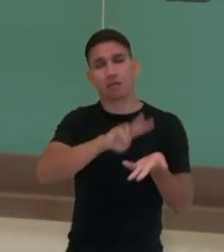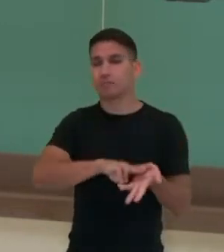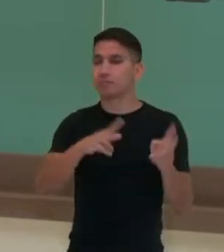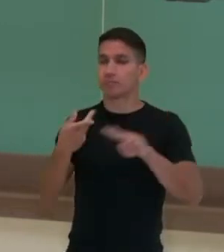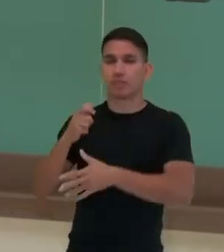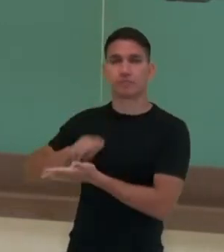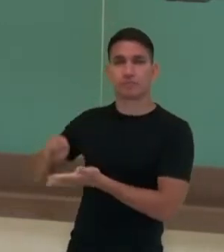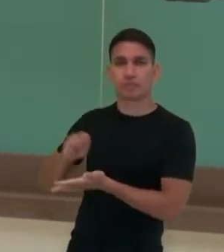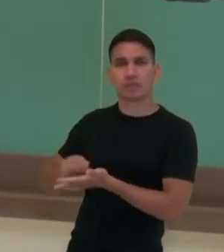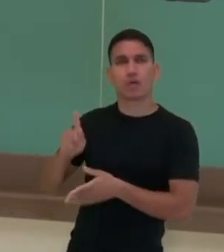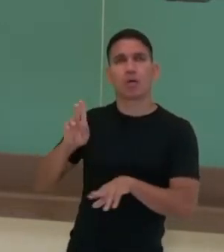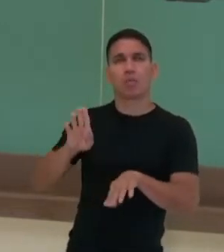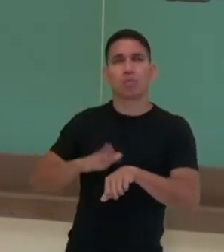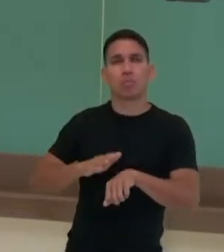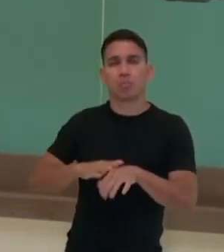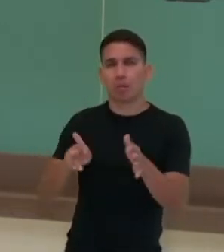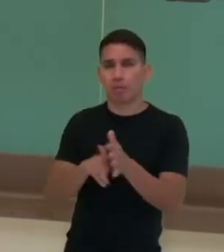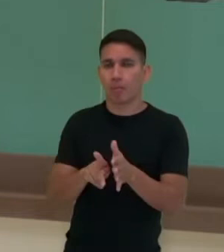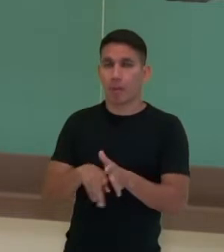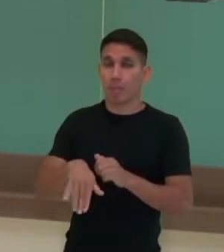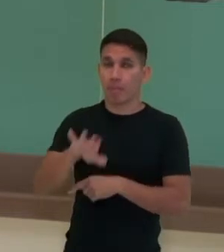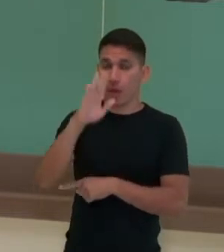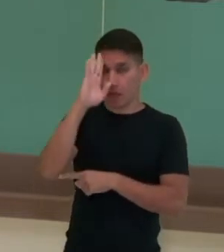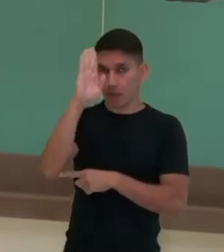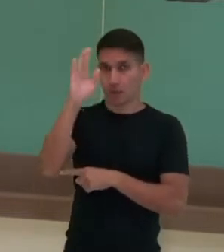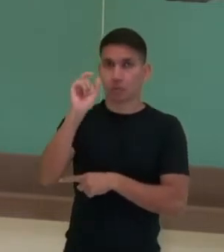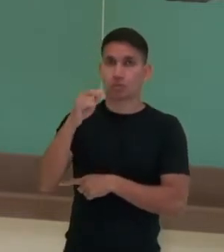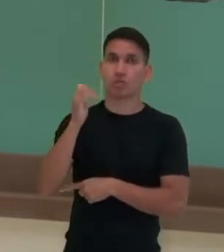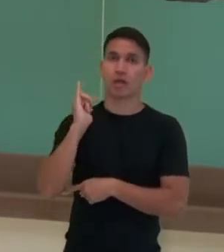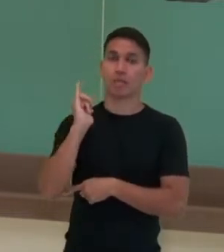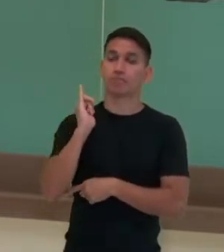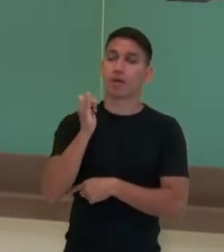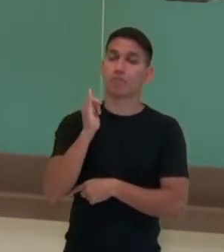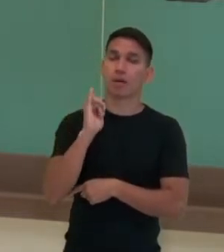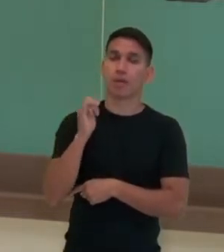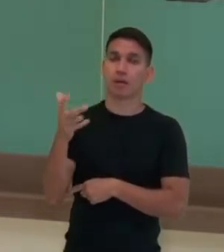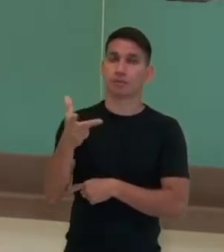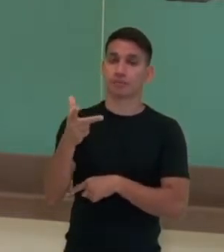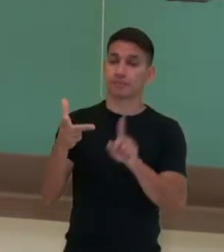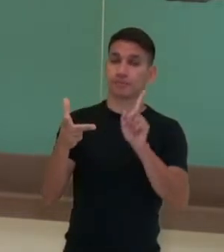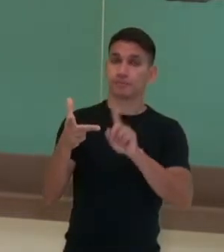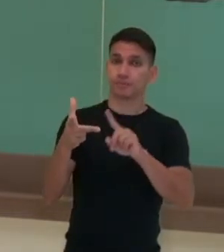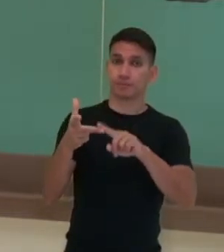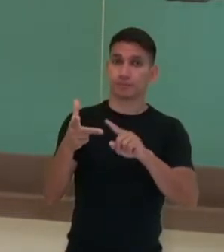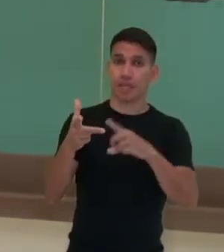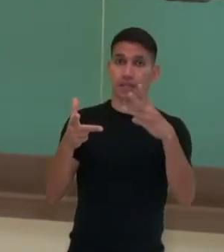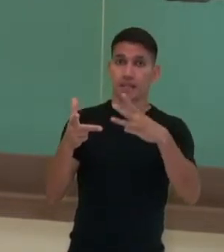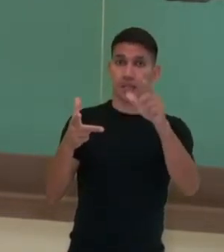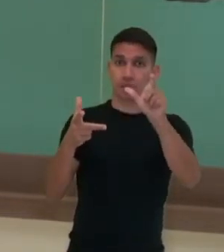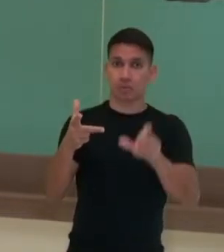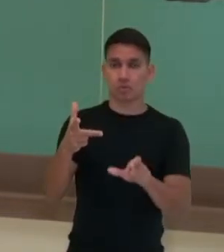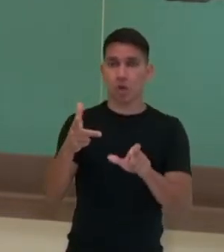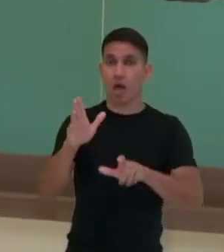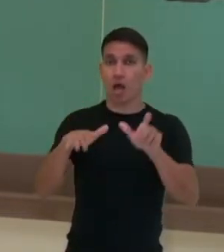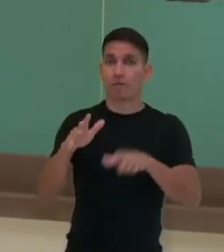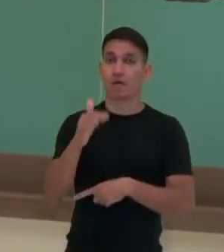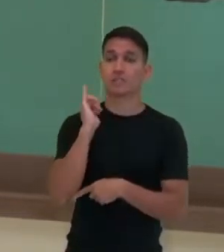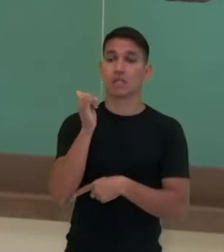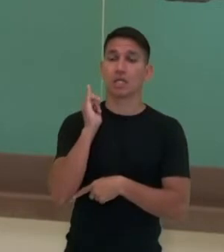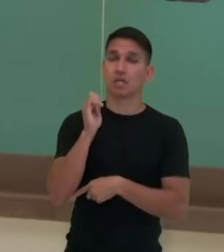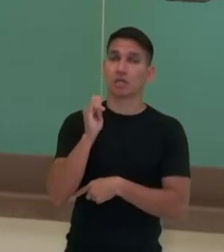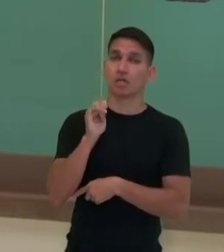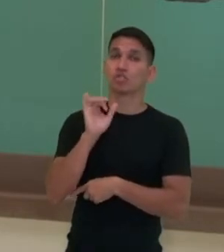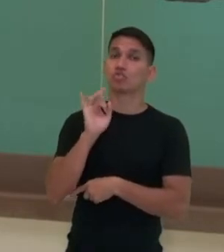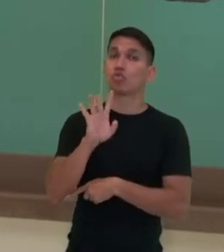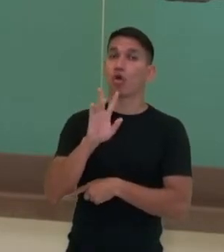É narrado com maior frequência em terceira pessoa, na maioria das vezes, então, o narrador é apenas observador, ele não participa